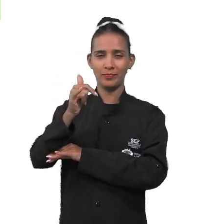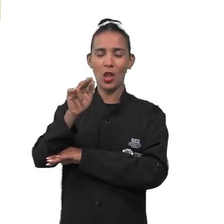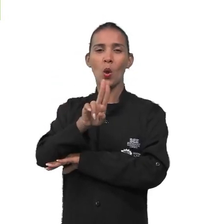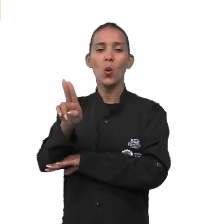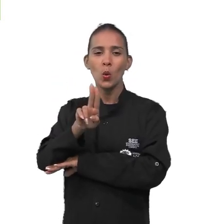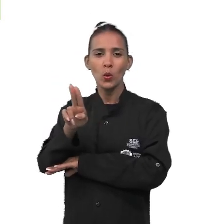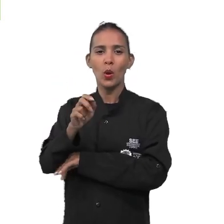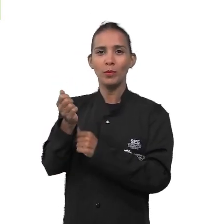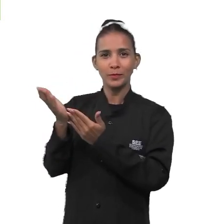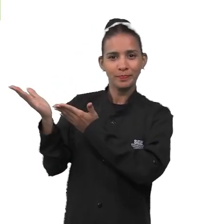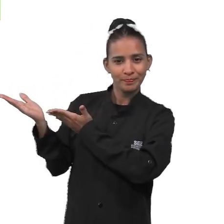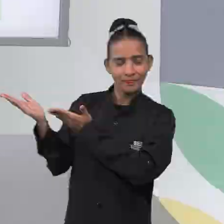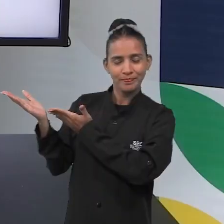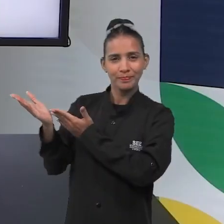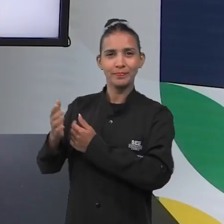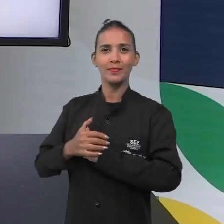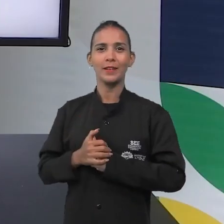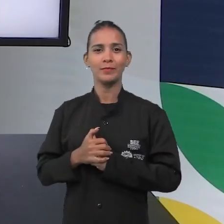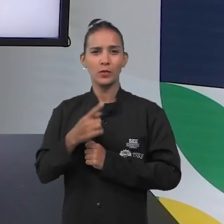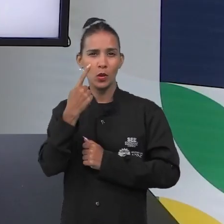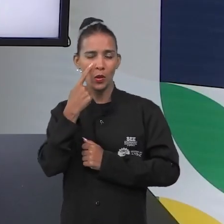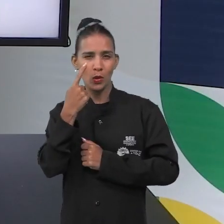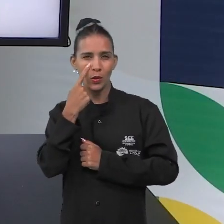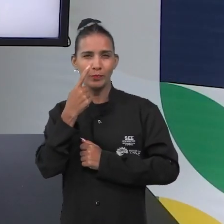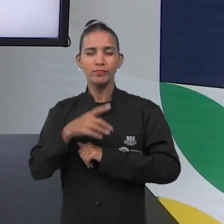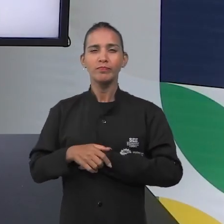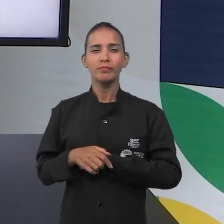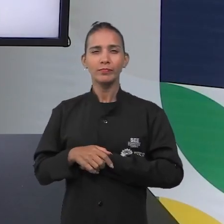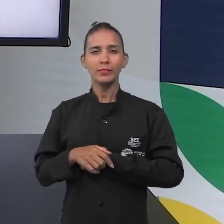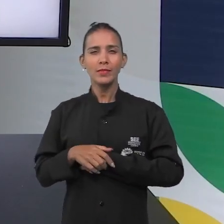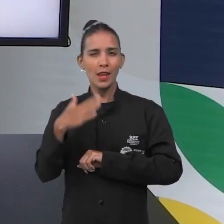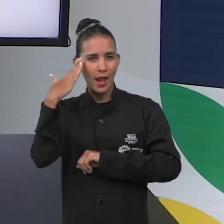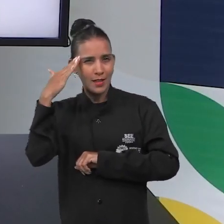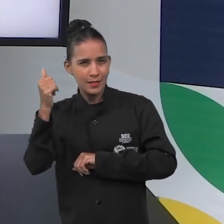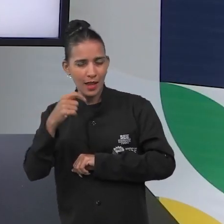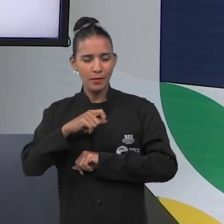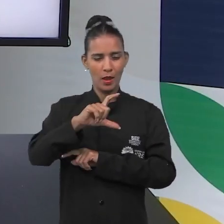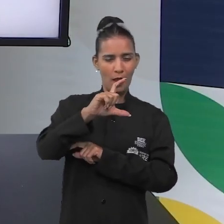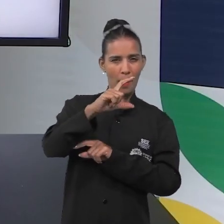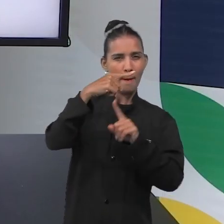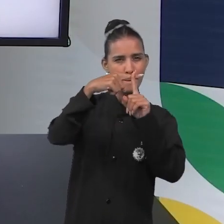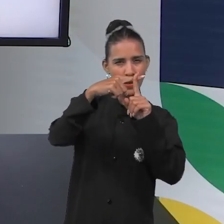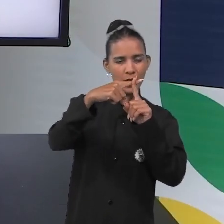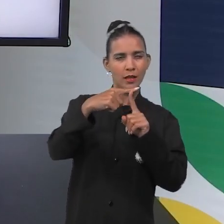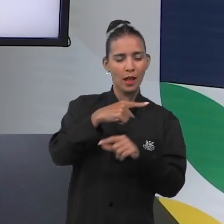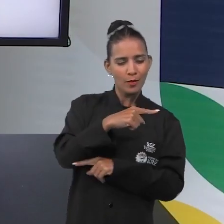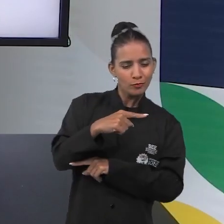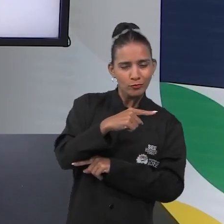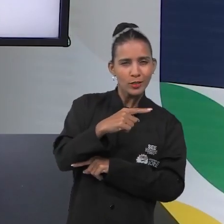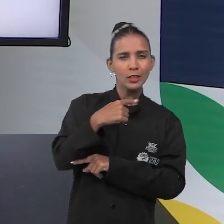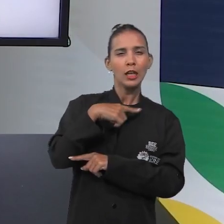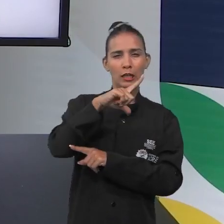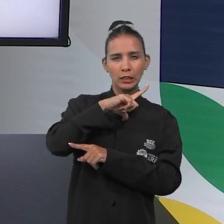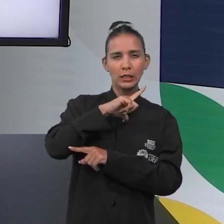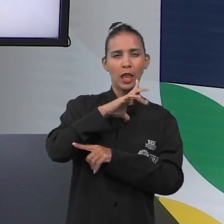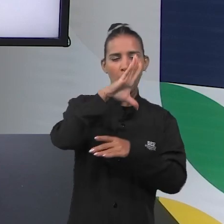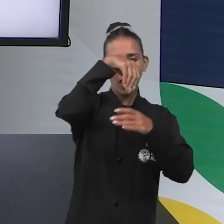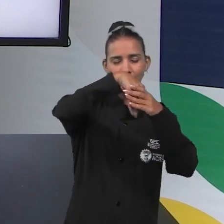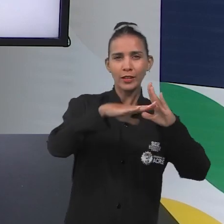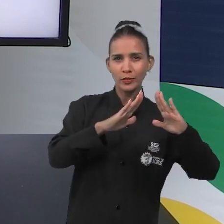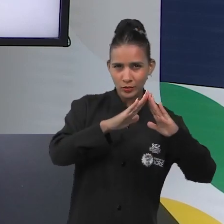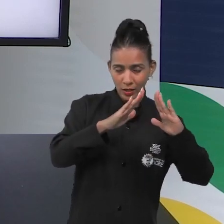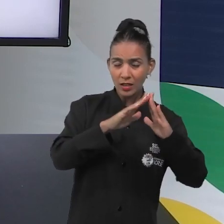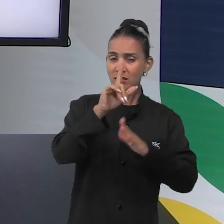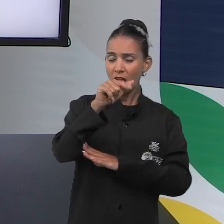Então, vem comigo aqui rapidinho. Aquela pilha que nós usamos, pilha alcalina, que você usa no controle remoto da sua casa, ela é